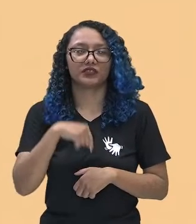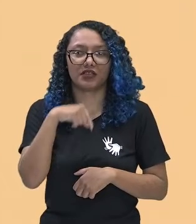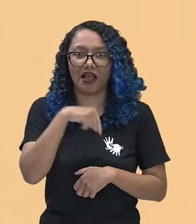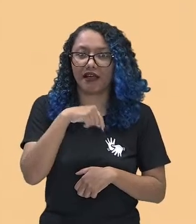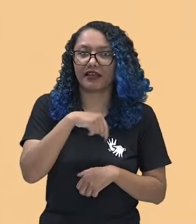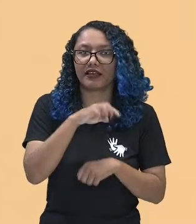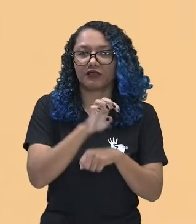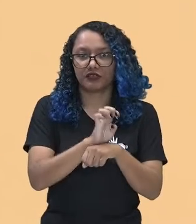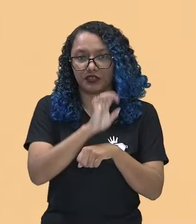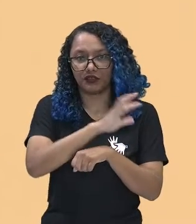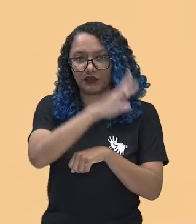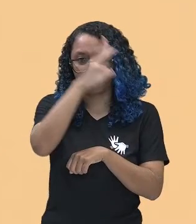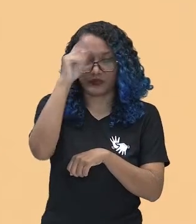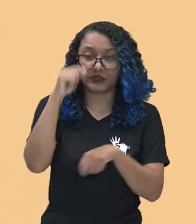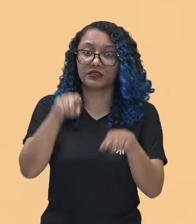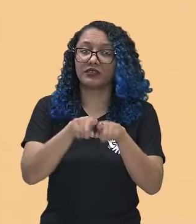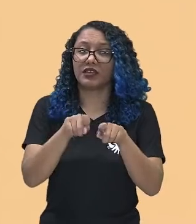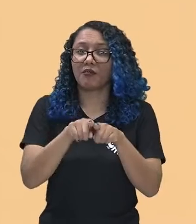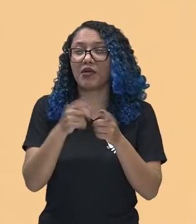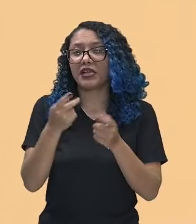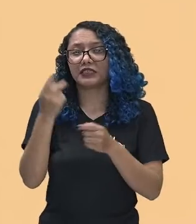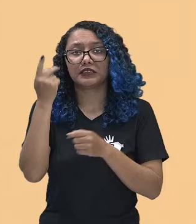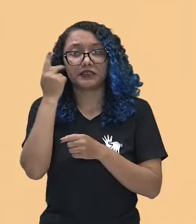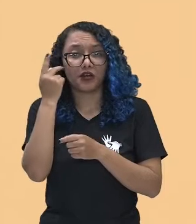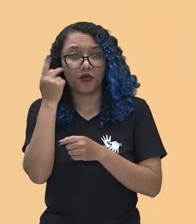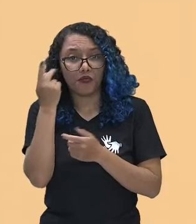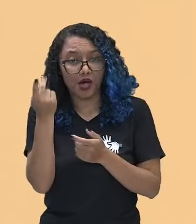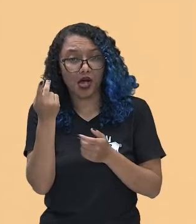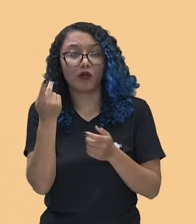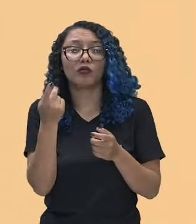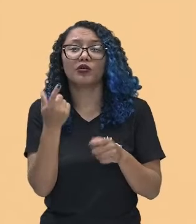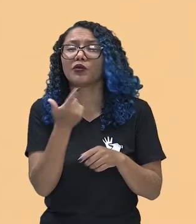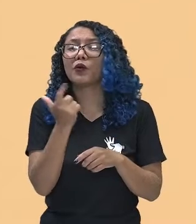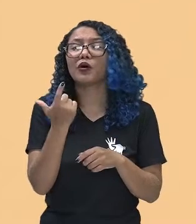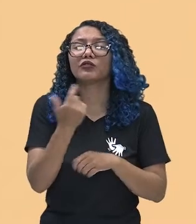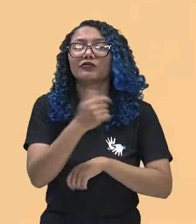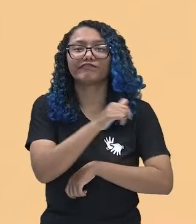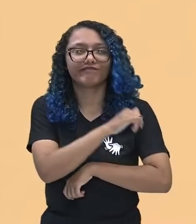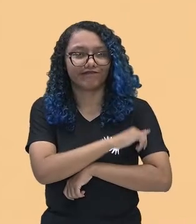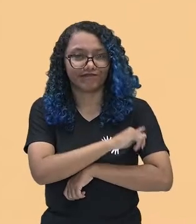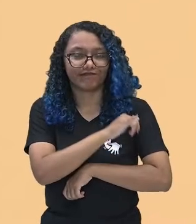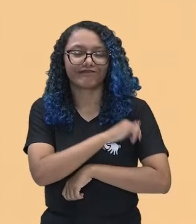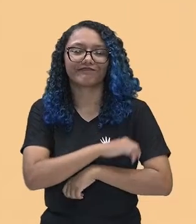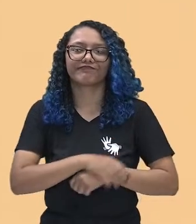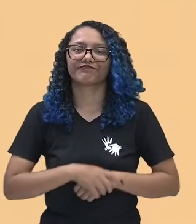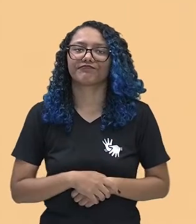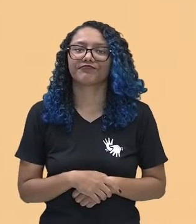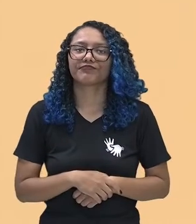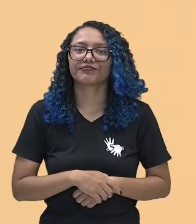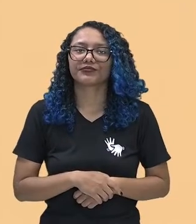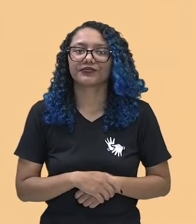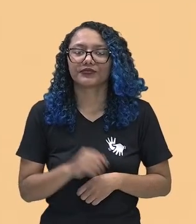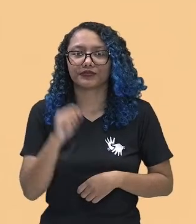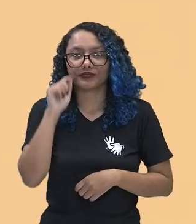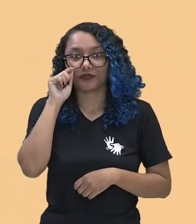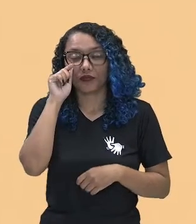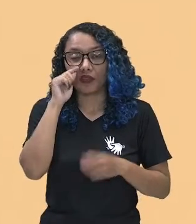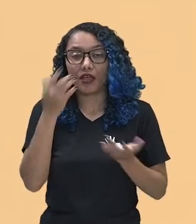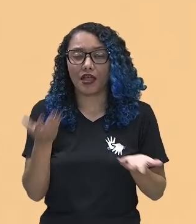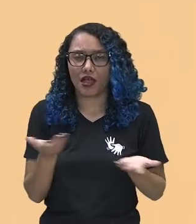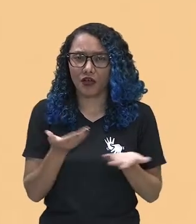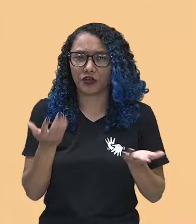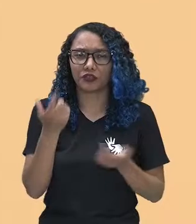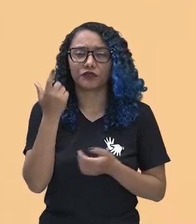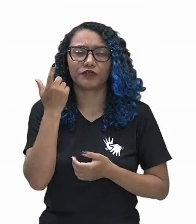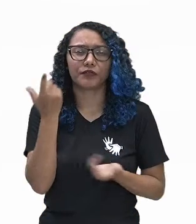estado, quanto ali em São Paulo e também no Rio de Janeiro. Agora vamos observar por que